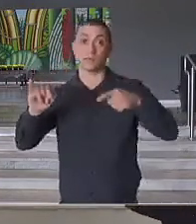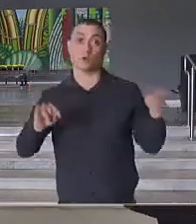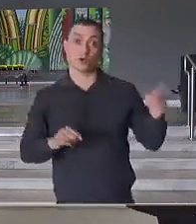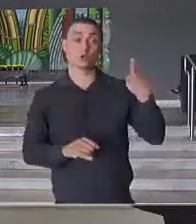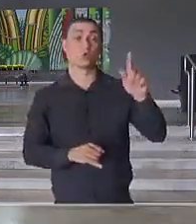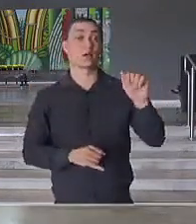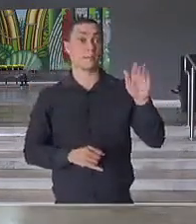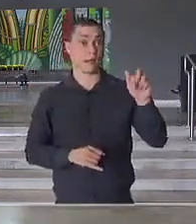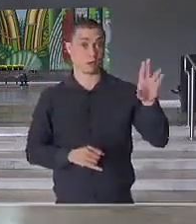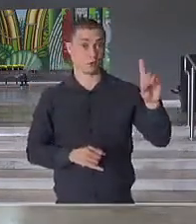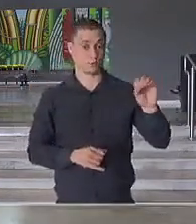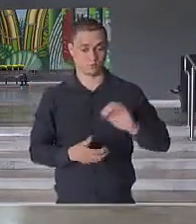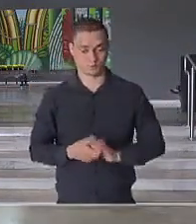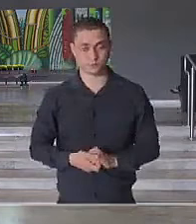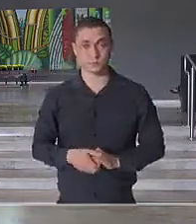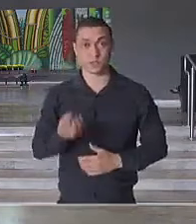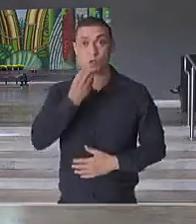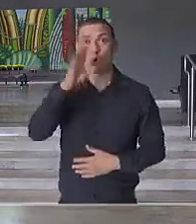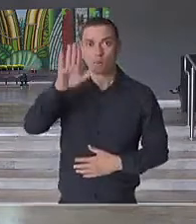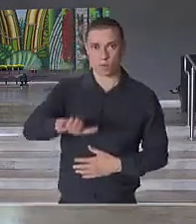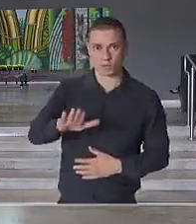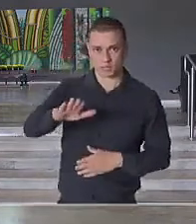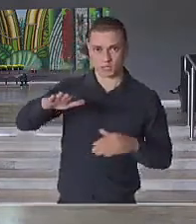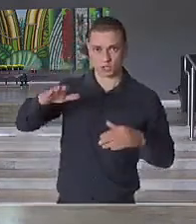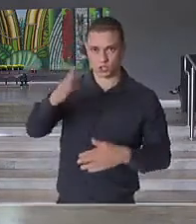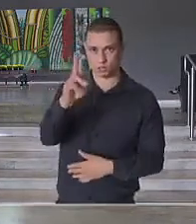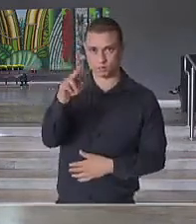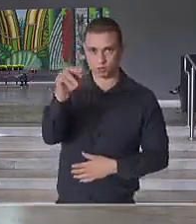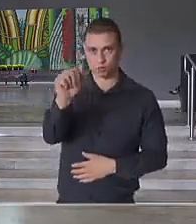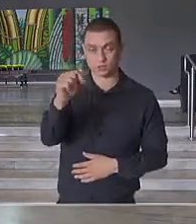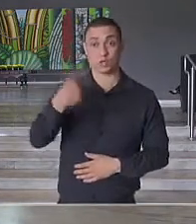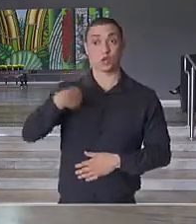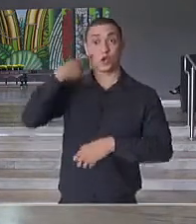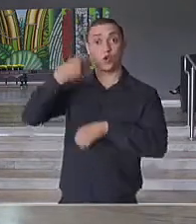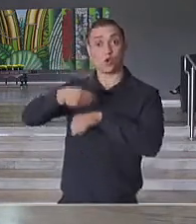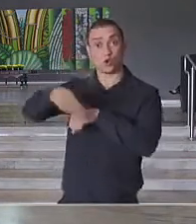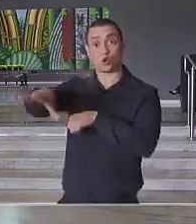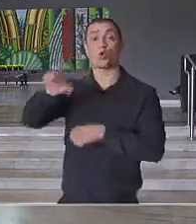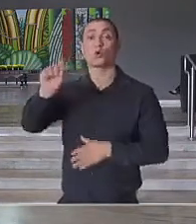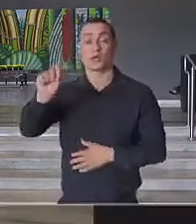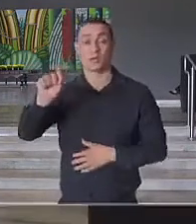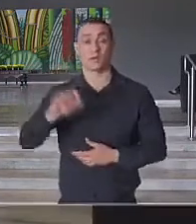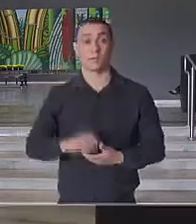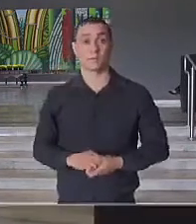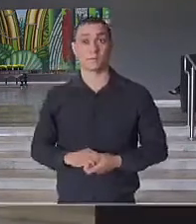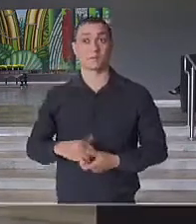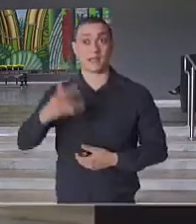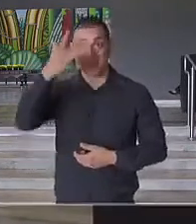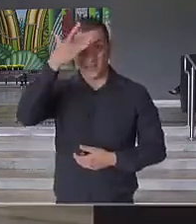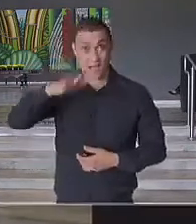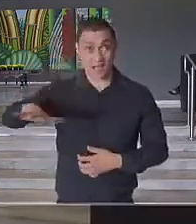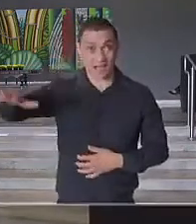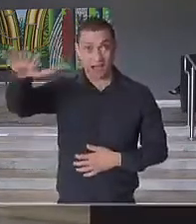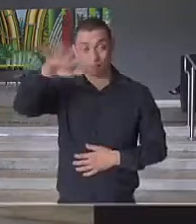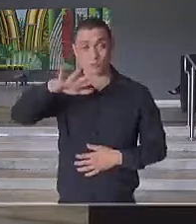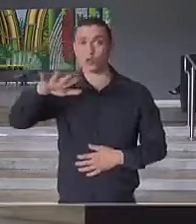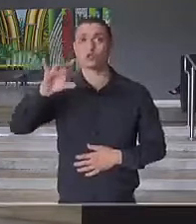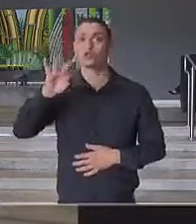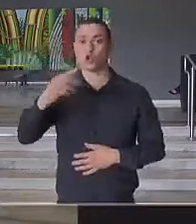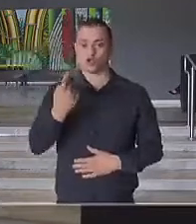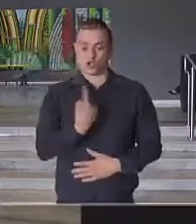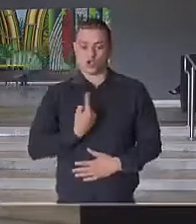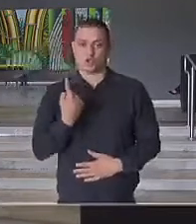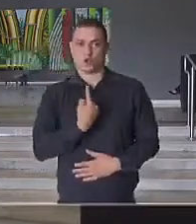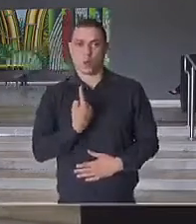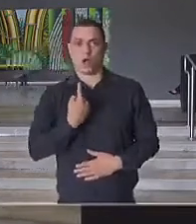João Gabardo. Boa tarde, Bruna. Bom, nossa recomendação é para que as pessoas façam atividades